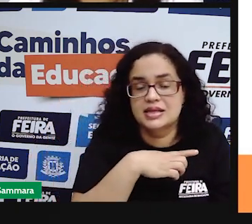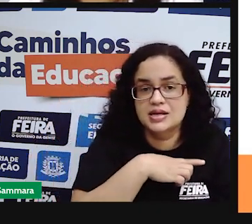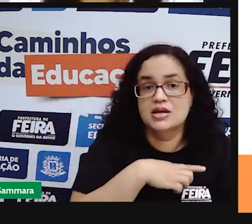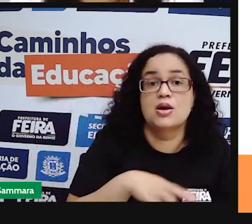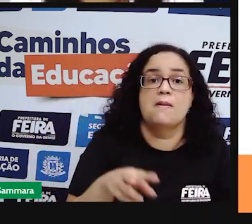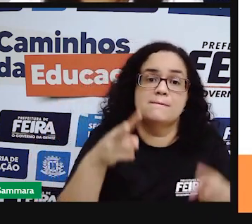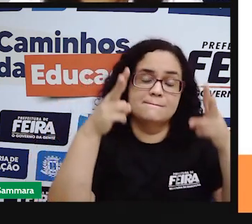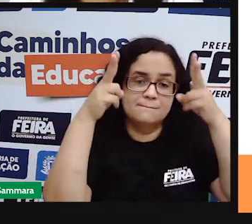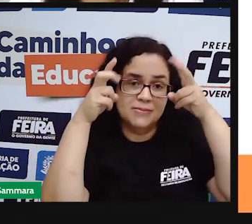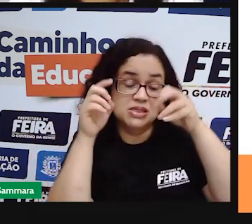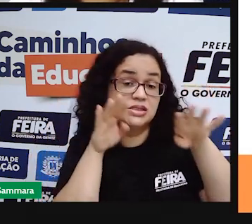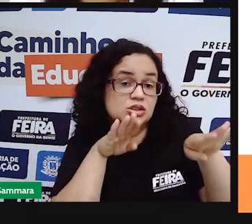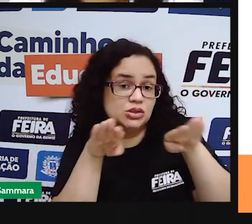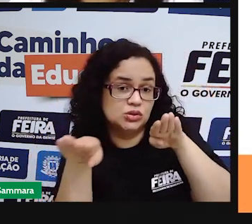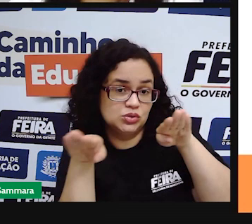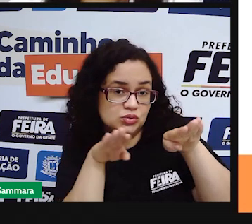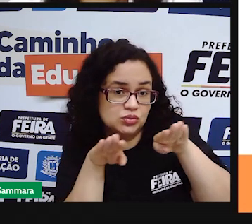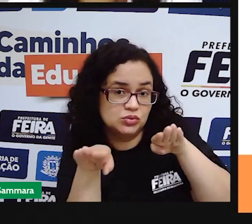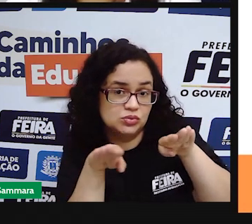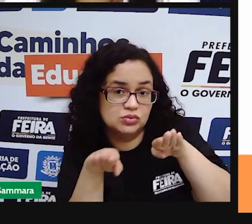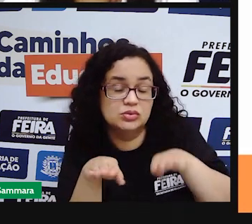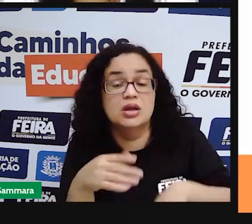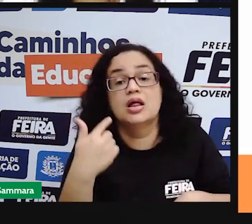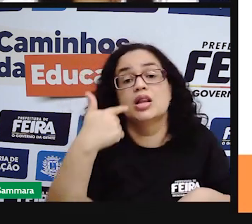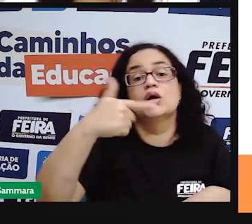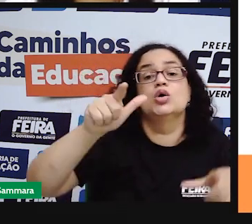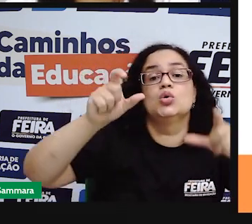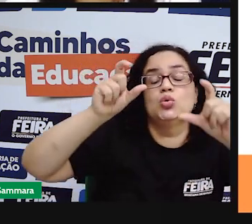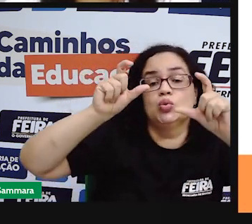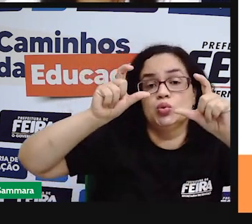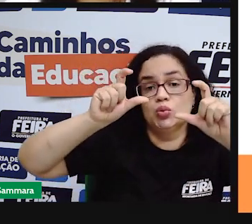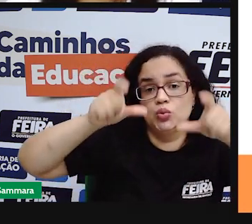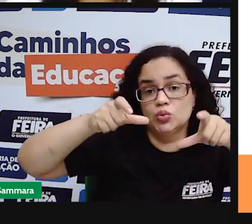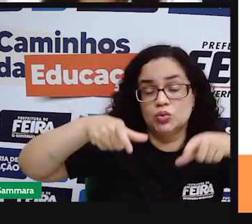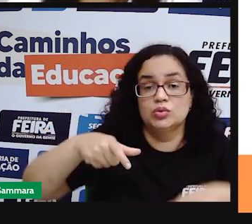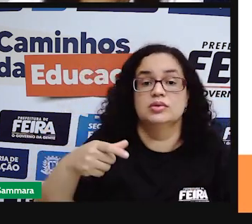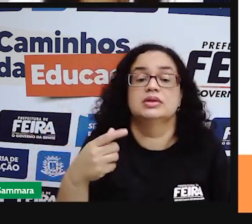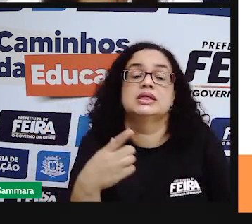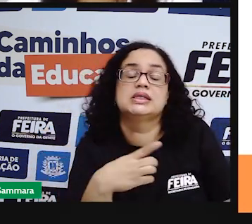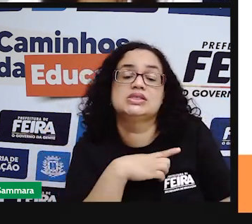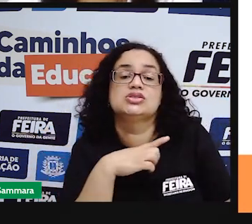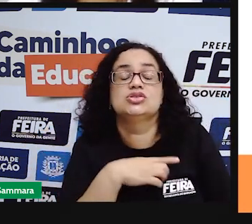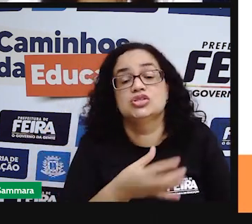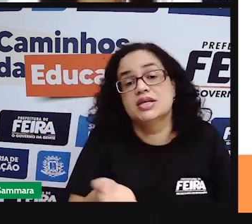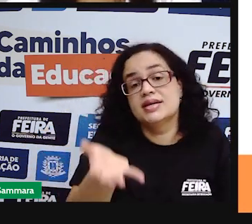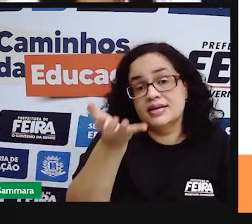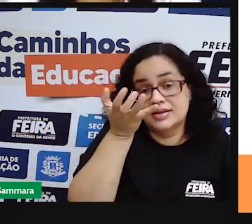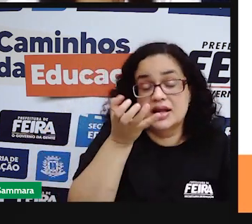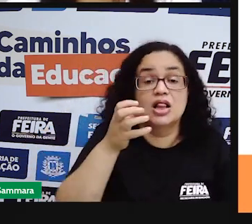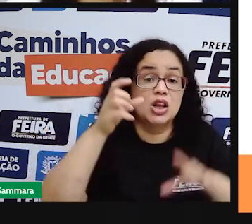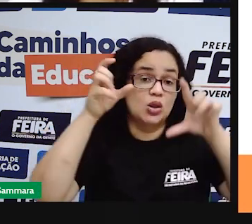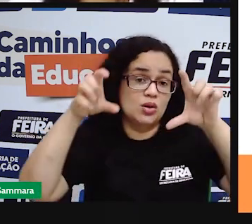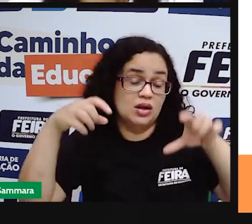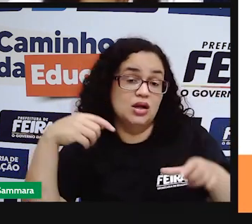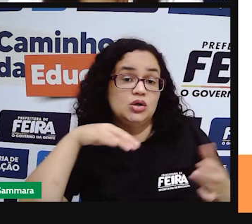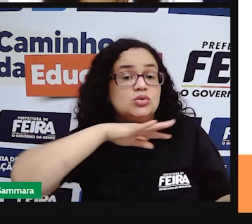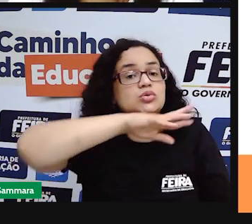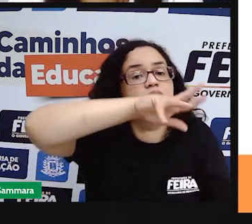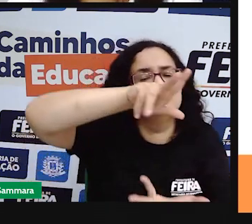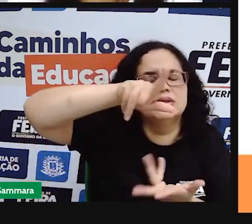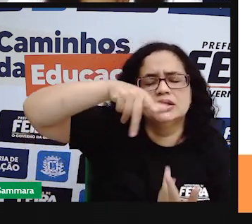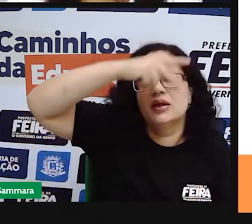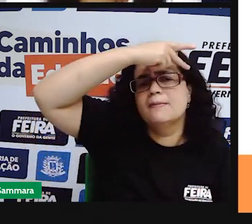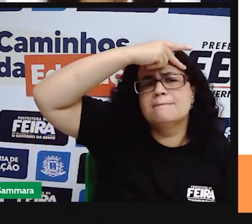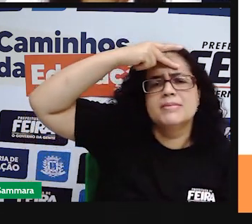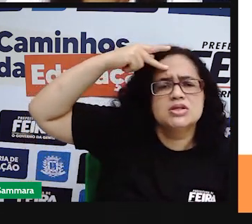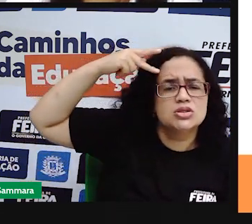a movimentação e também a localização do que a gente quiser localizar em nosso planeta, sejam pessoas,